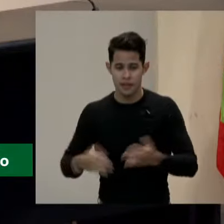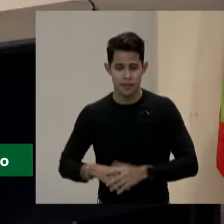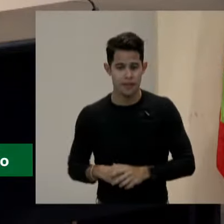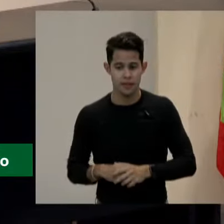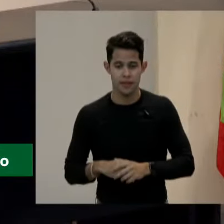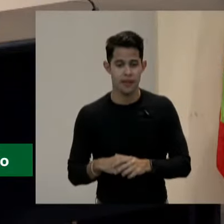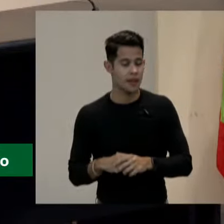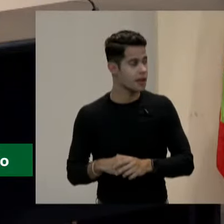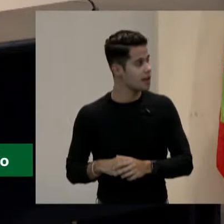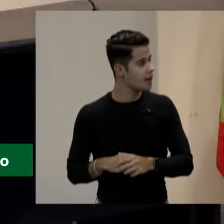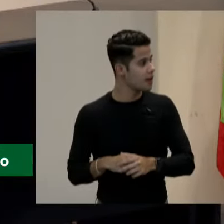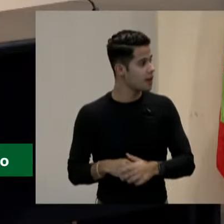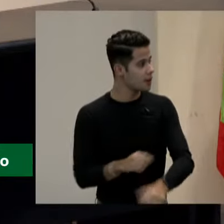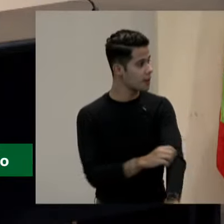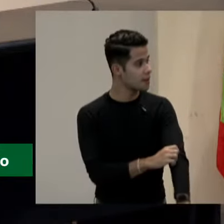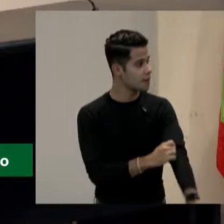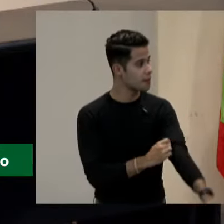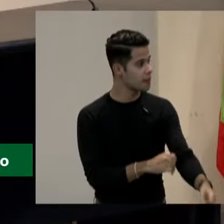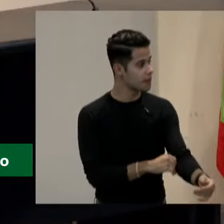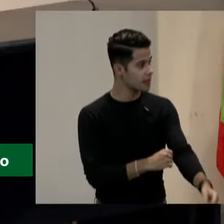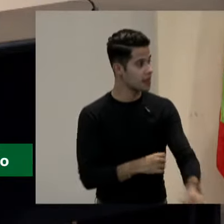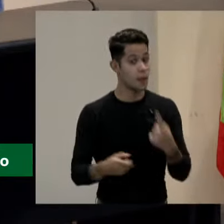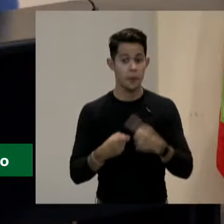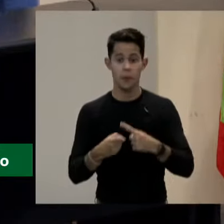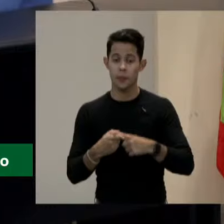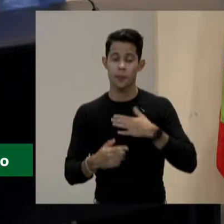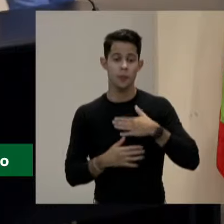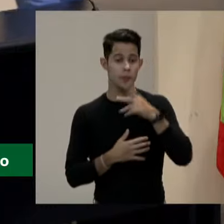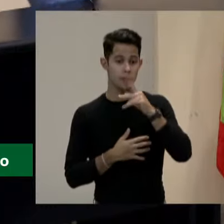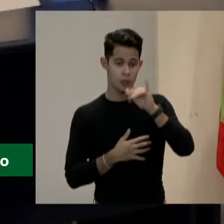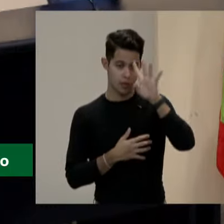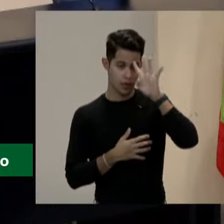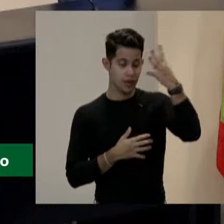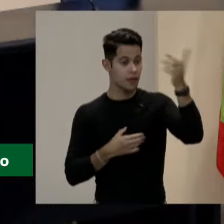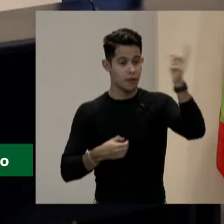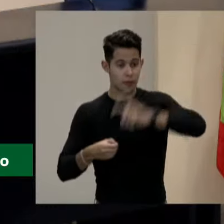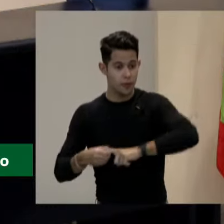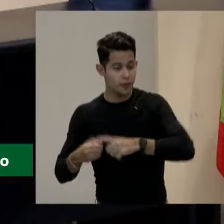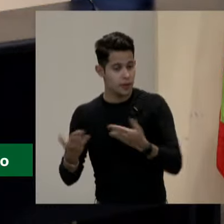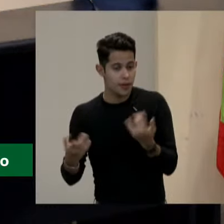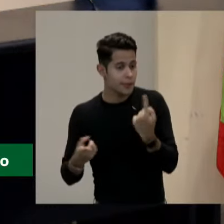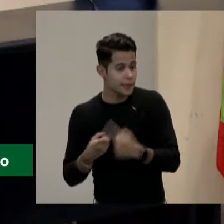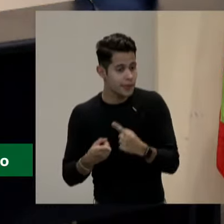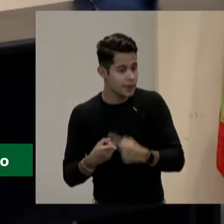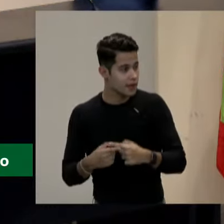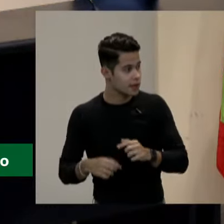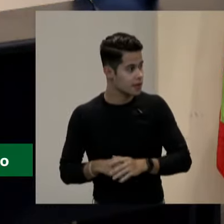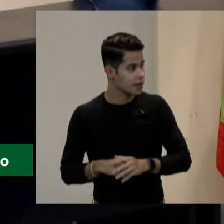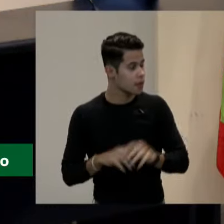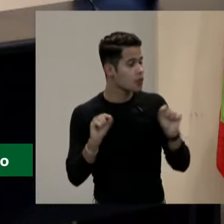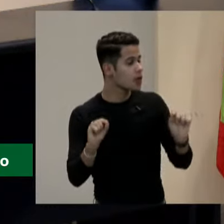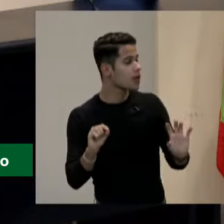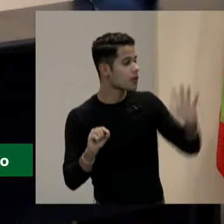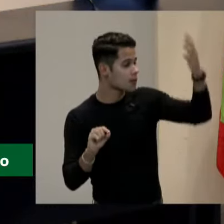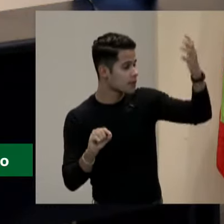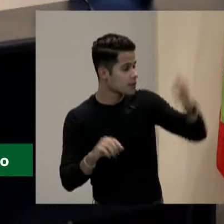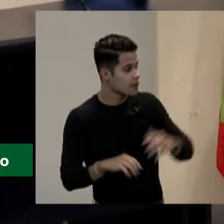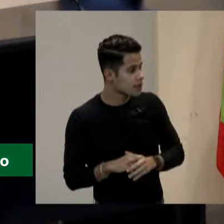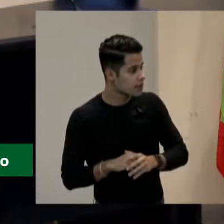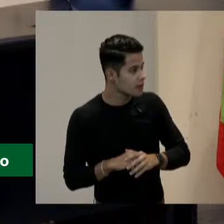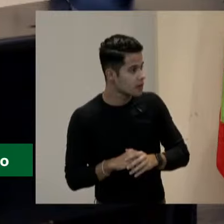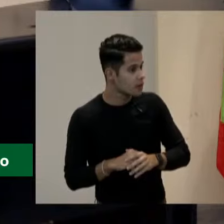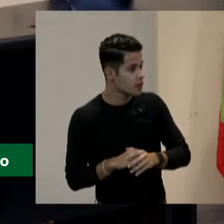Por que que meu pai resolveu mudar? Eu não aguentei. Falei, mãe, o que aconteceu? Que pai